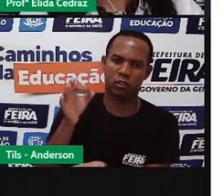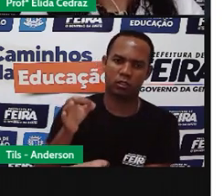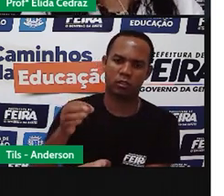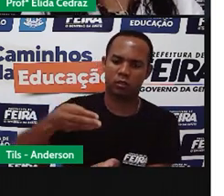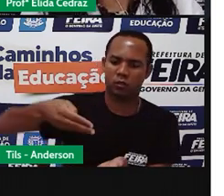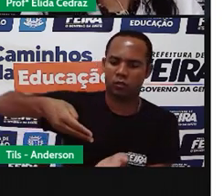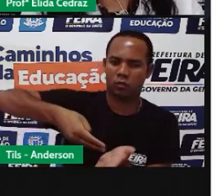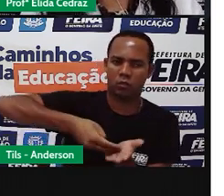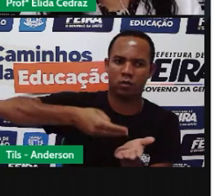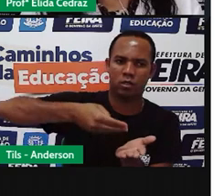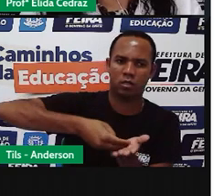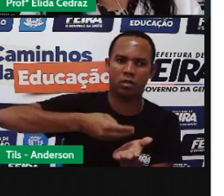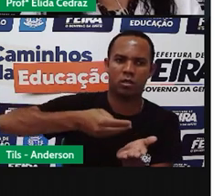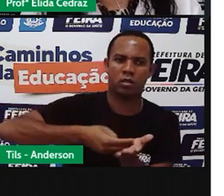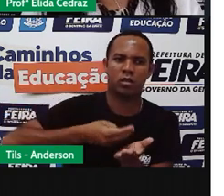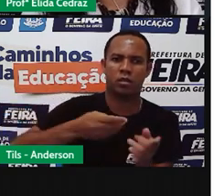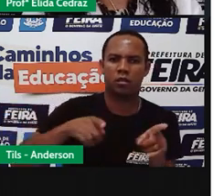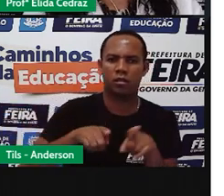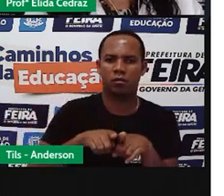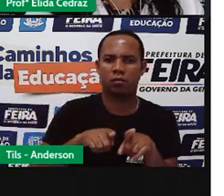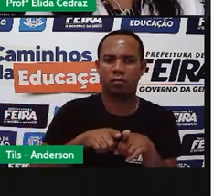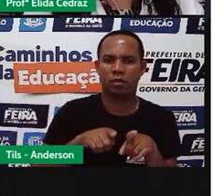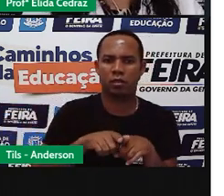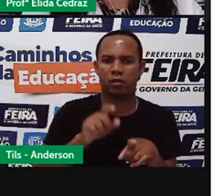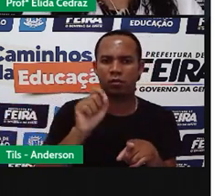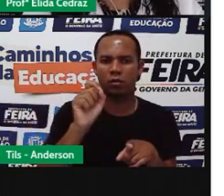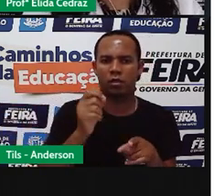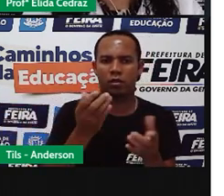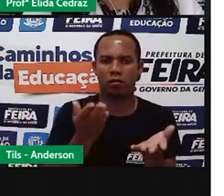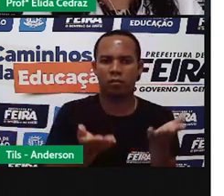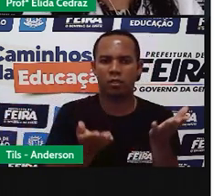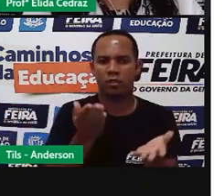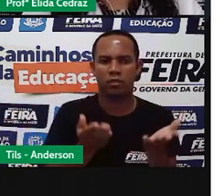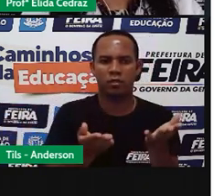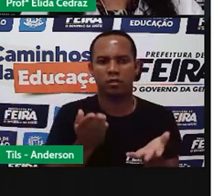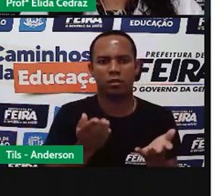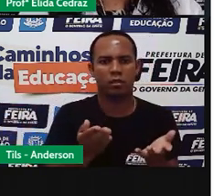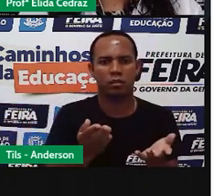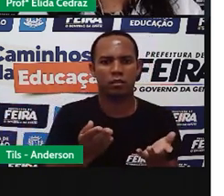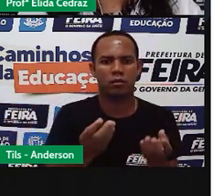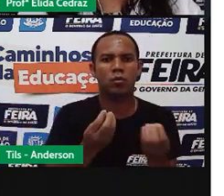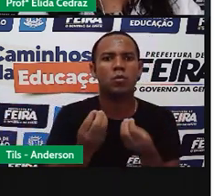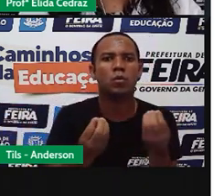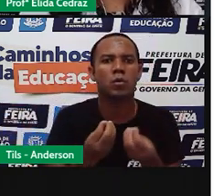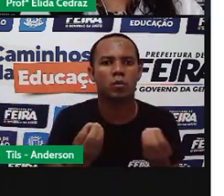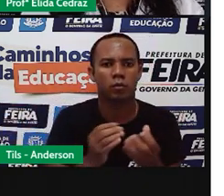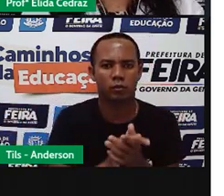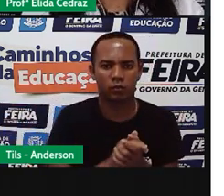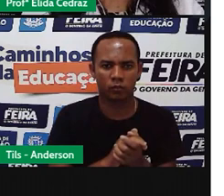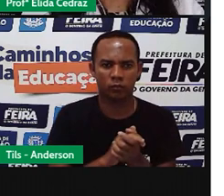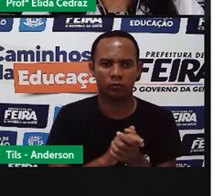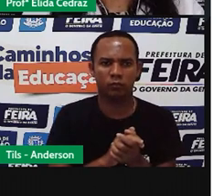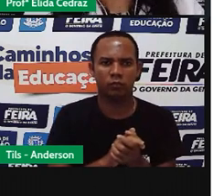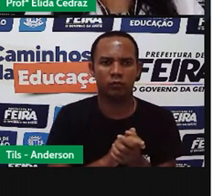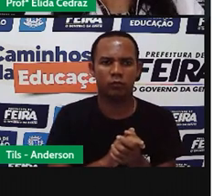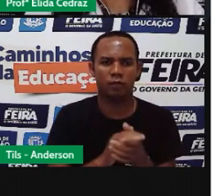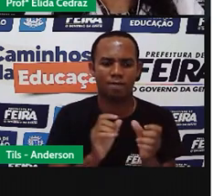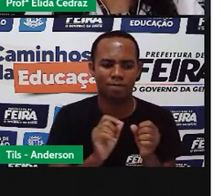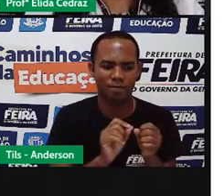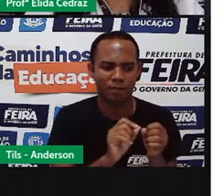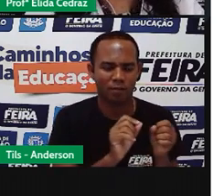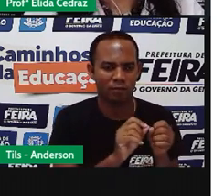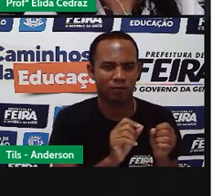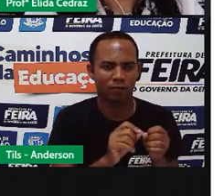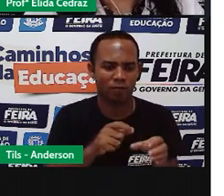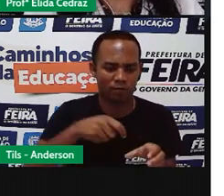colher são medidas não convencionais que nós utilizamos no dia a dia. Você vai fazer uma receita e a